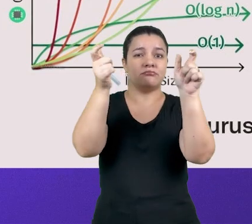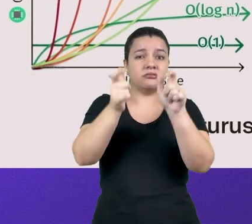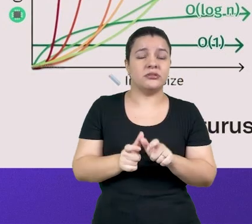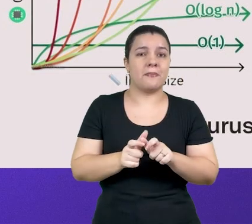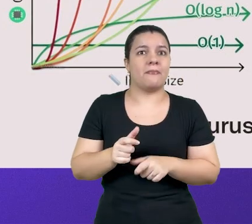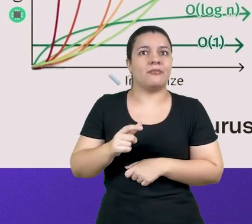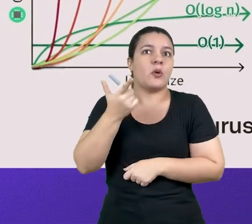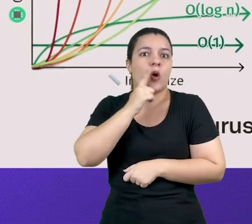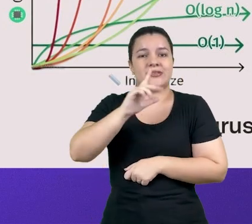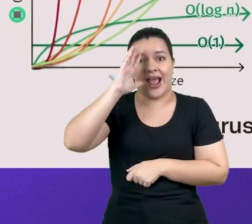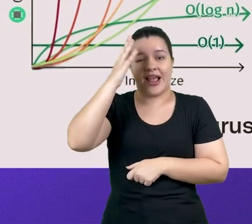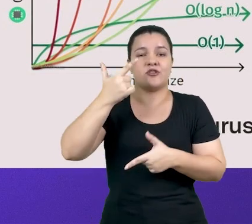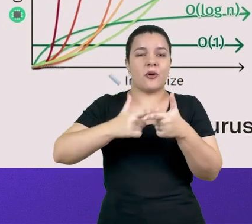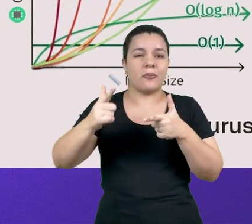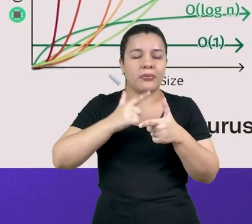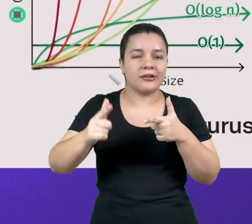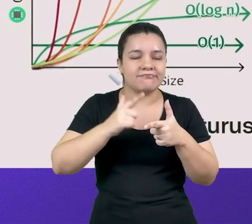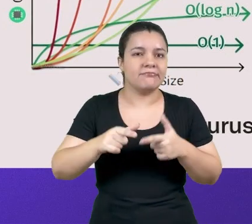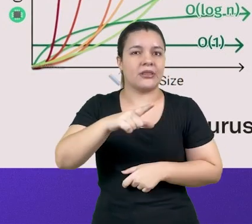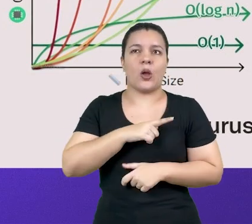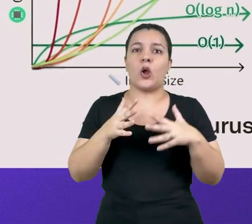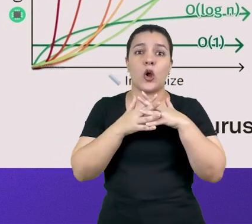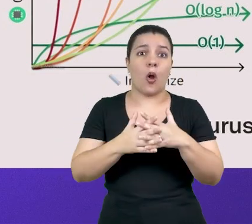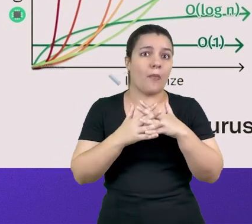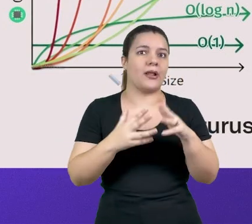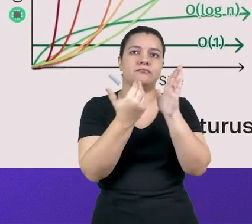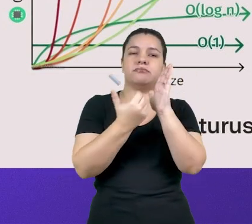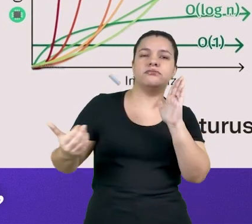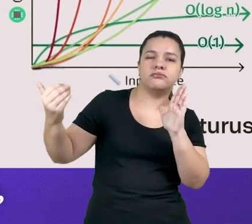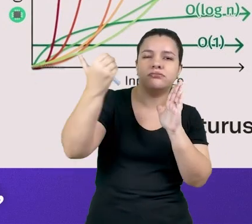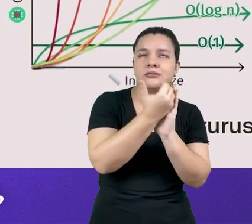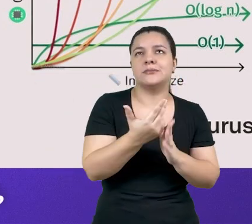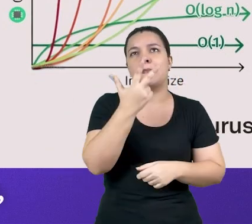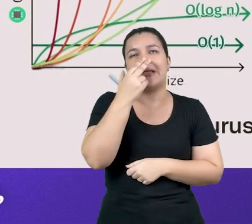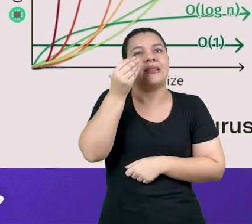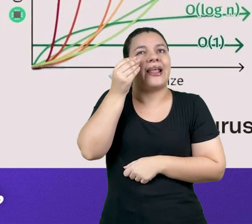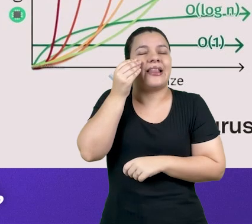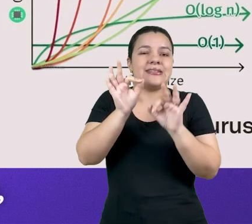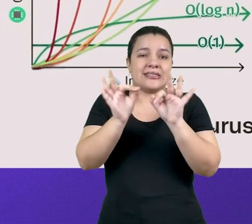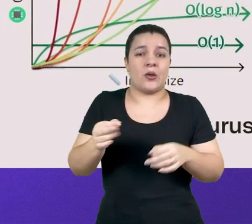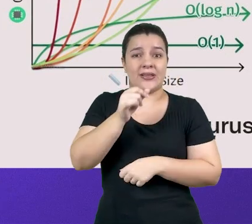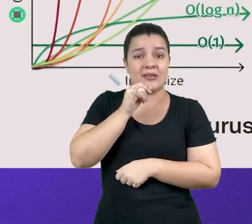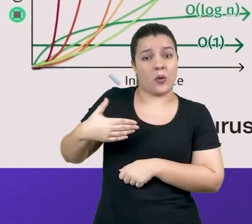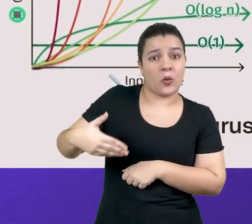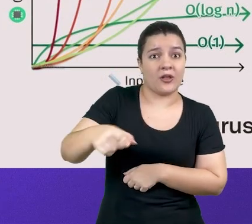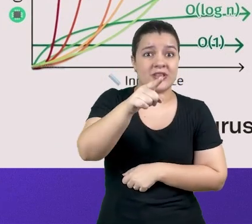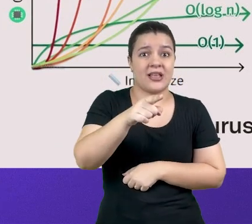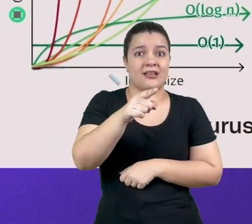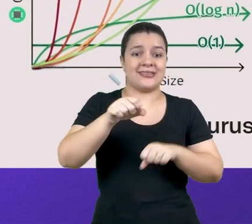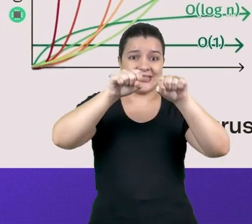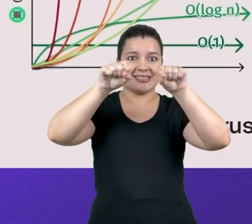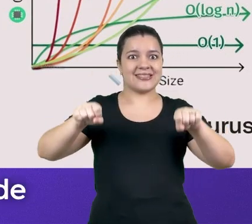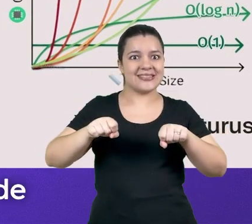algoritmos para resolver esses problemas têm uma complexidade computacional muito alta. De uma forma bem simples, é o seguinte: quando você aumenta